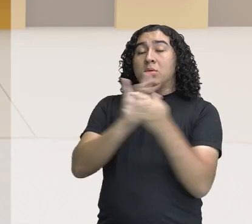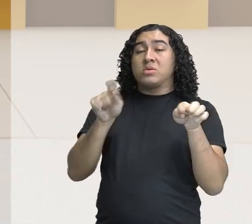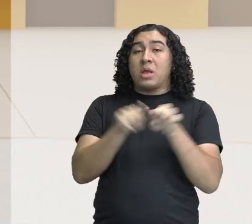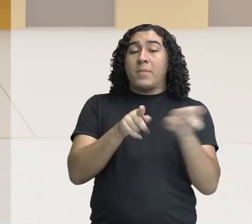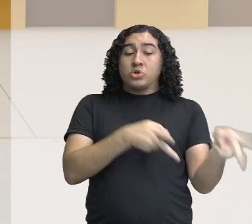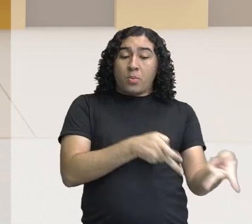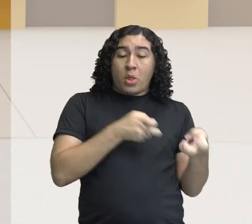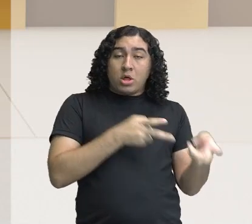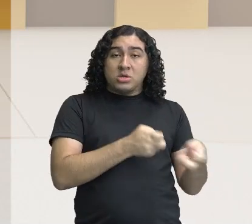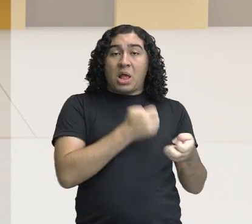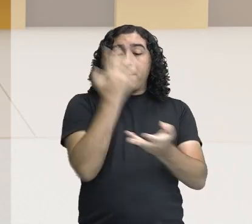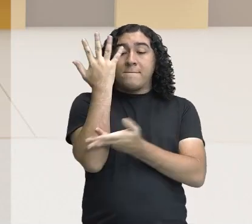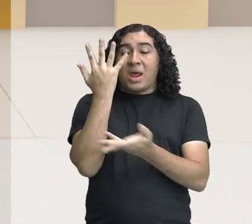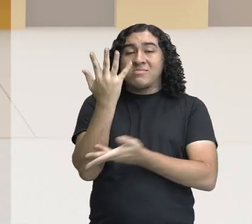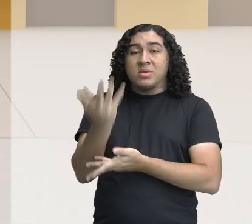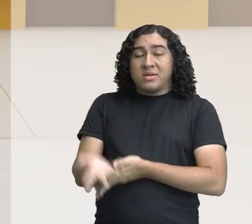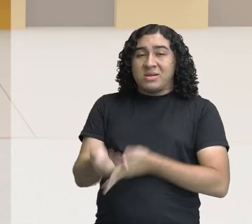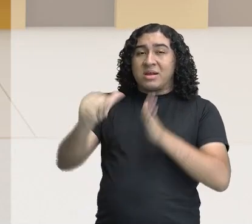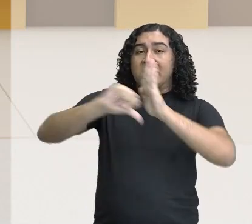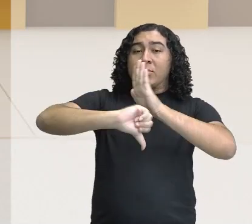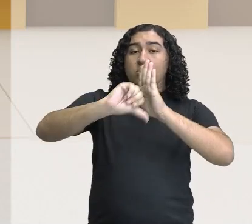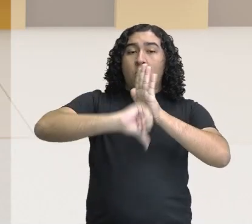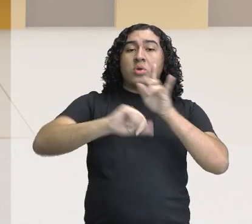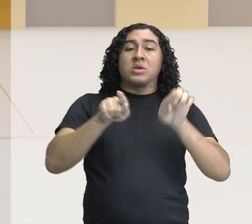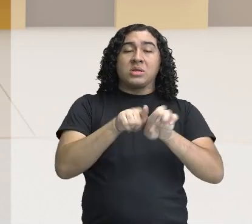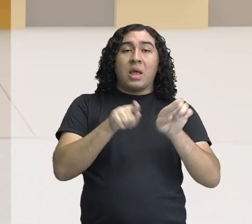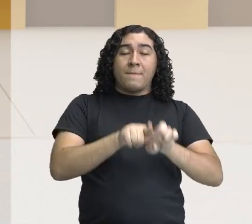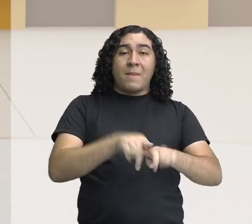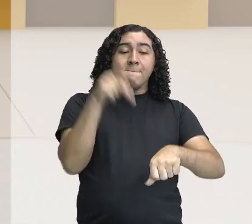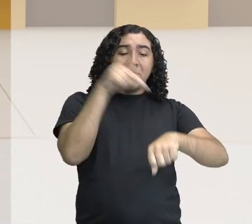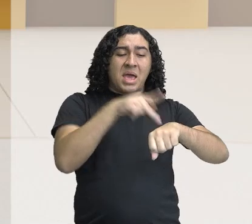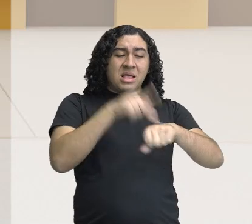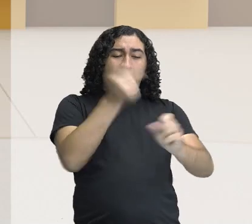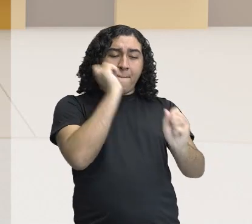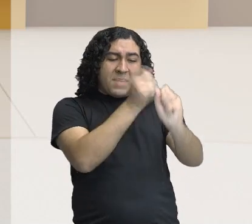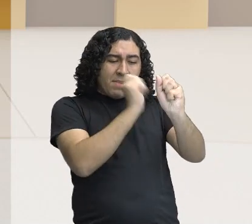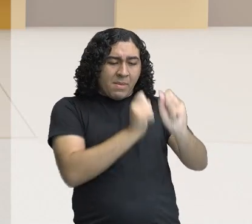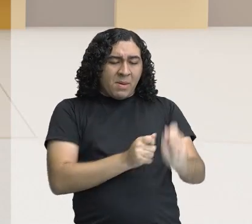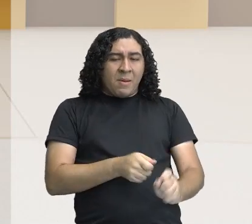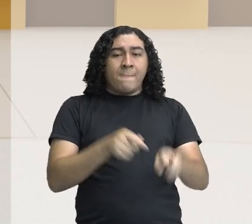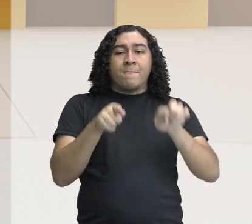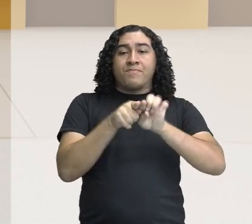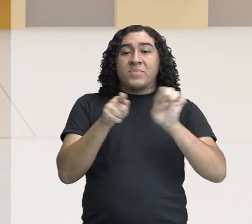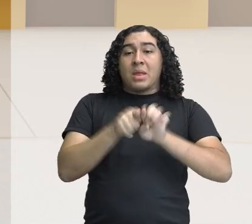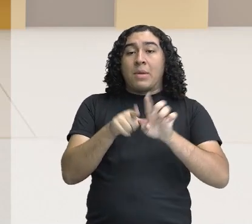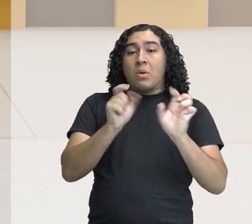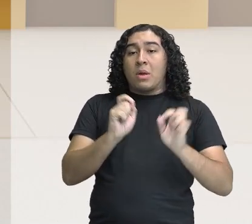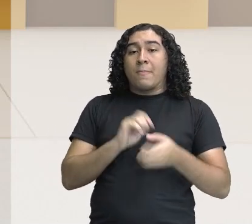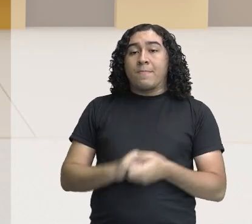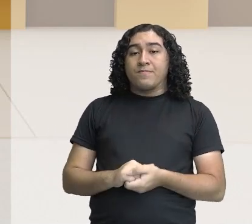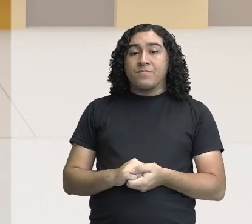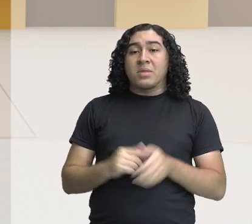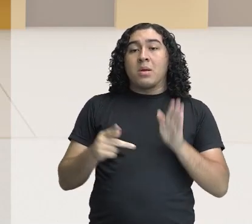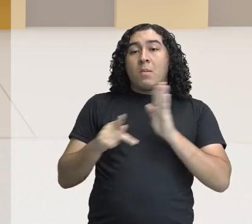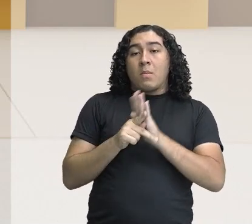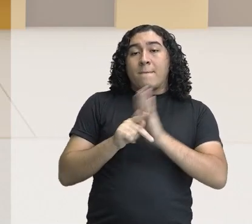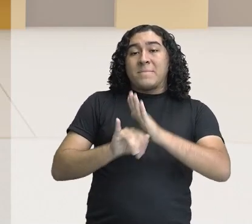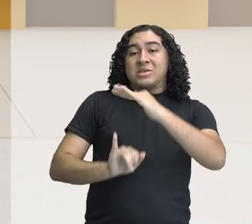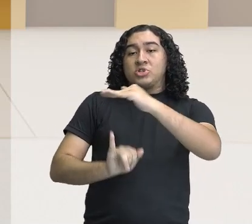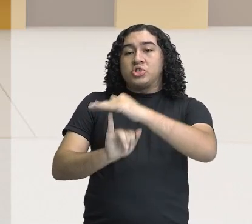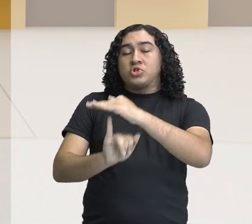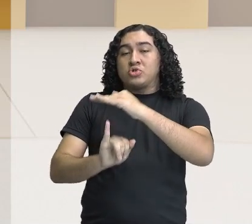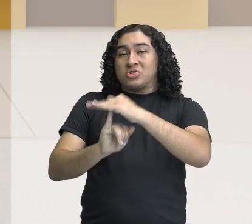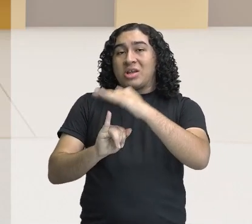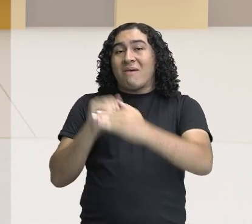exploração madeireira ilegal, a mineração e a fragilidade institucional. Então, esses tópicos que a gente colocou aqui,